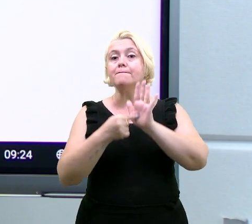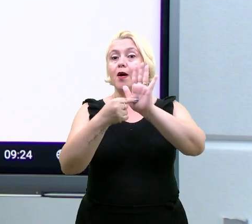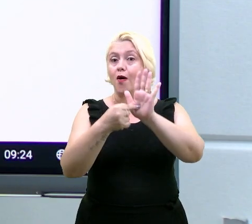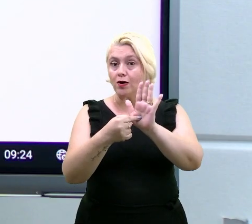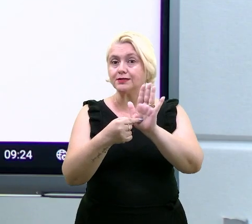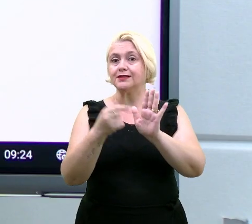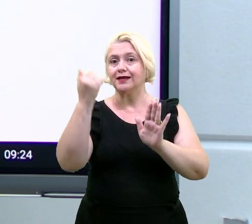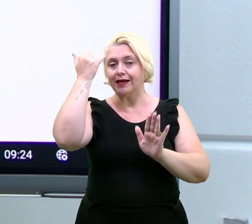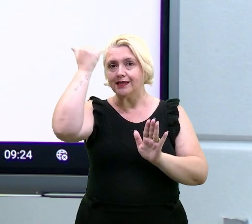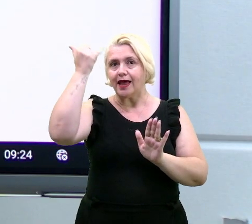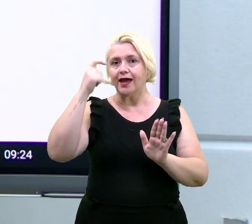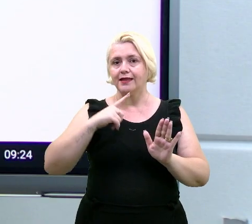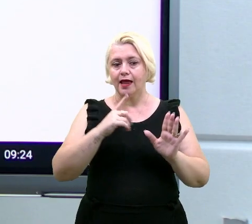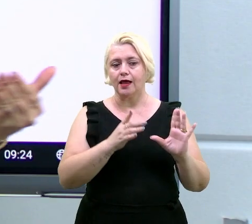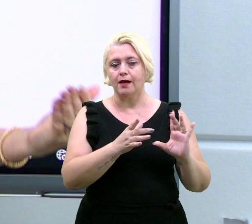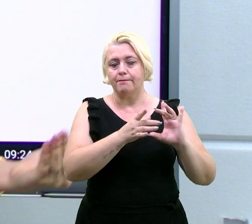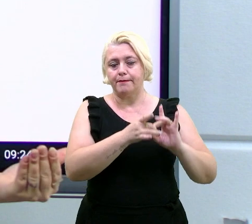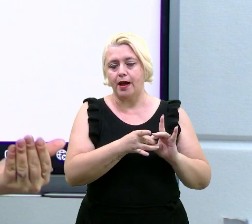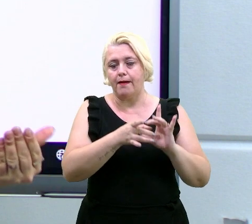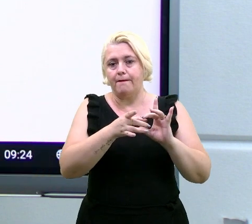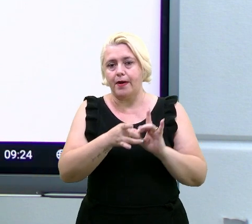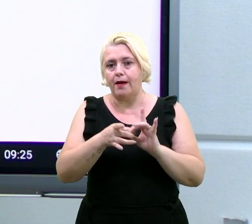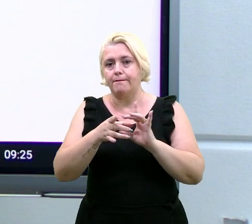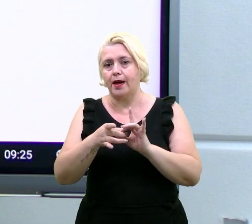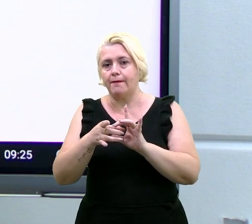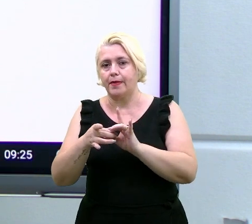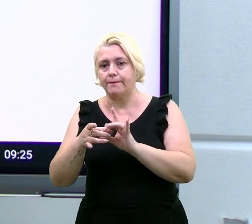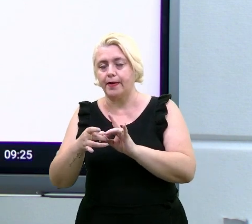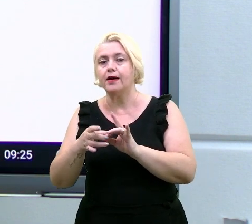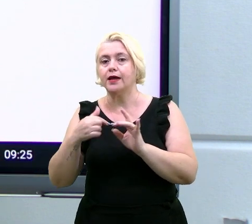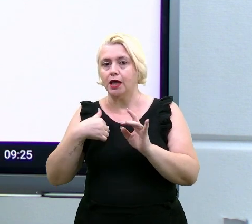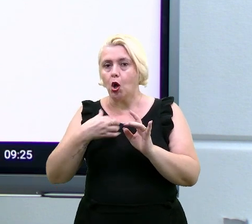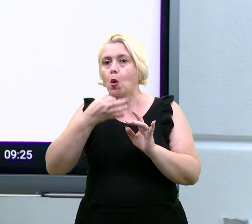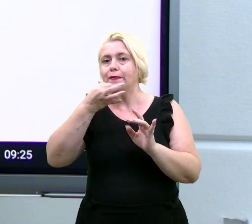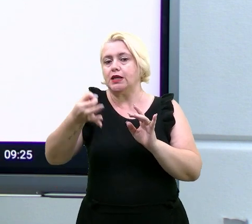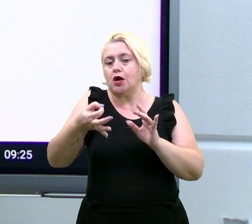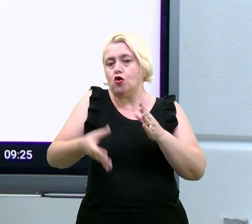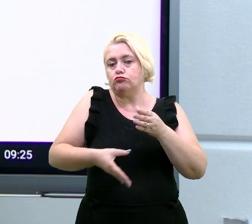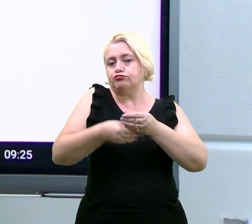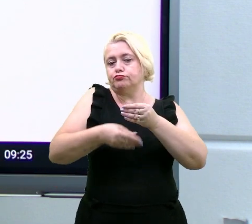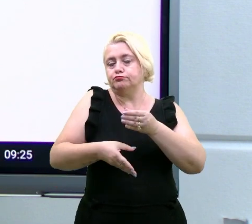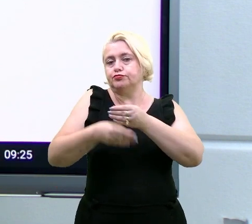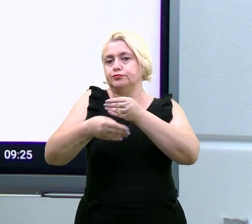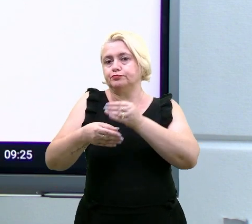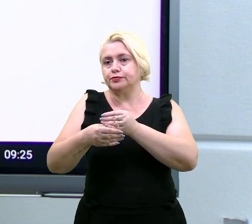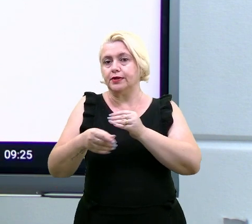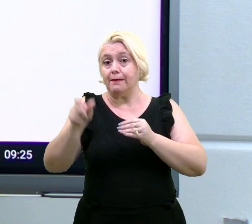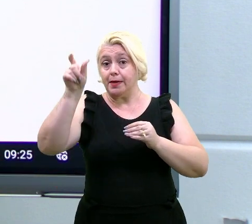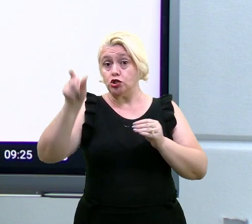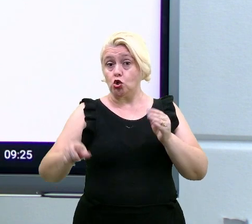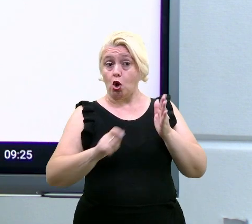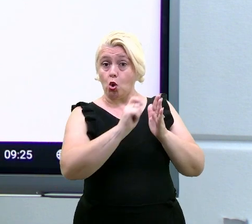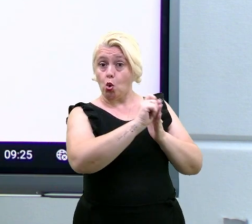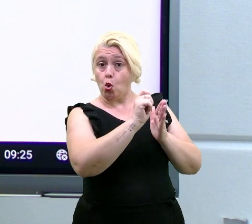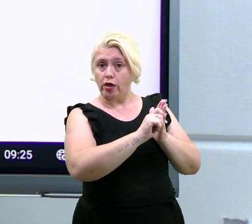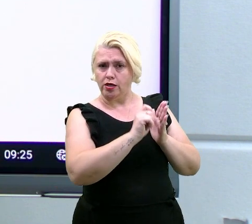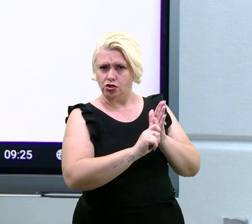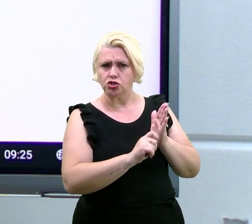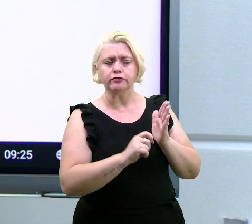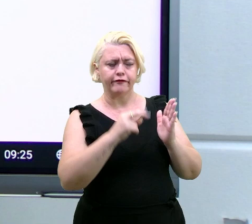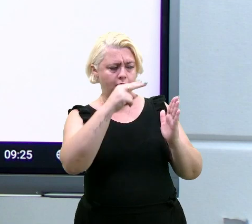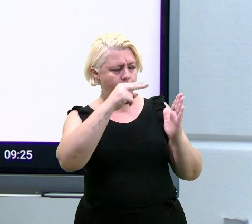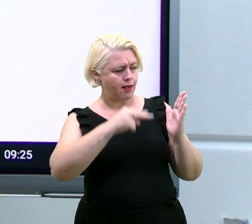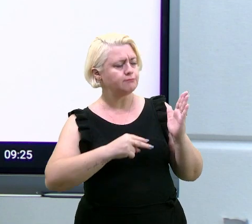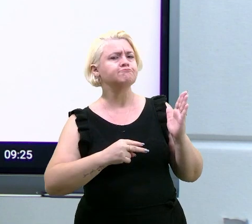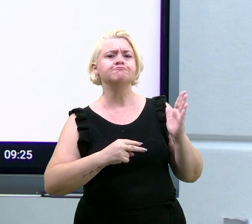que uma sequência que eu Estou criando Isso facilita Pro Meu leitor isso traz consistência pro